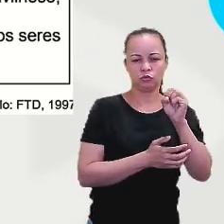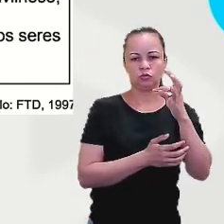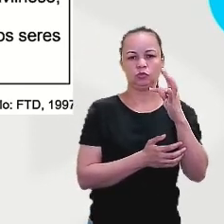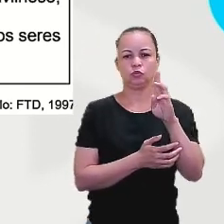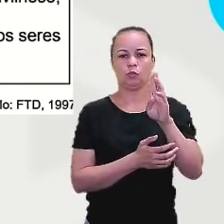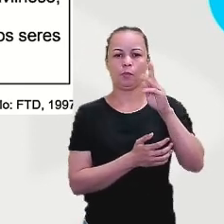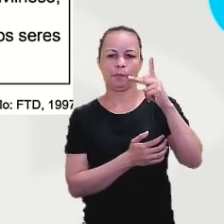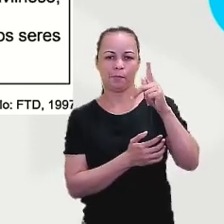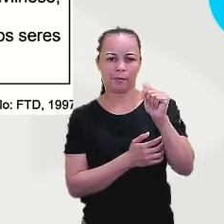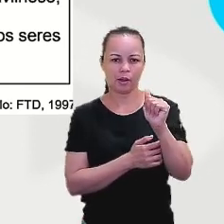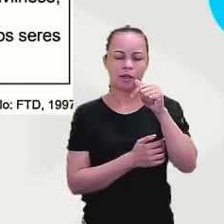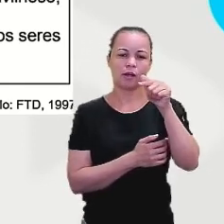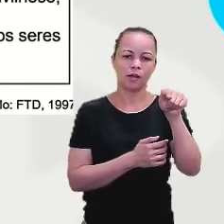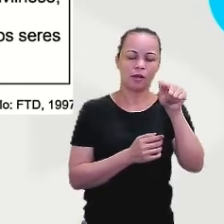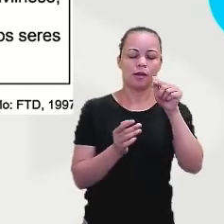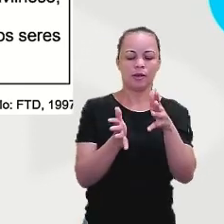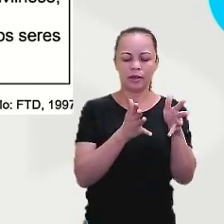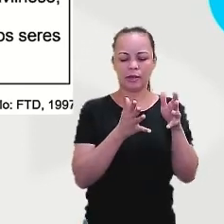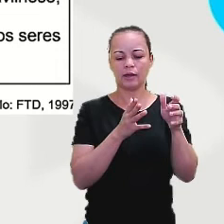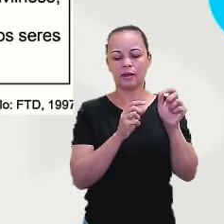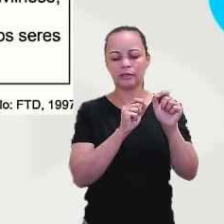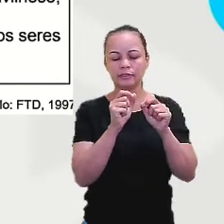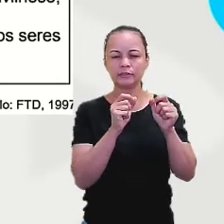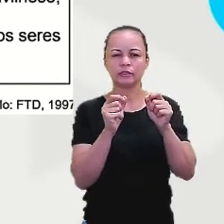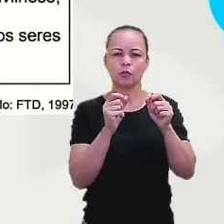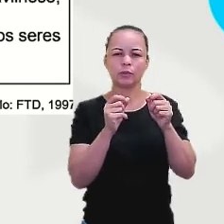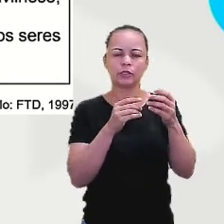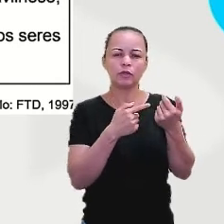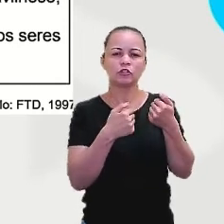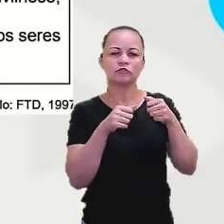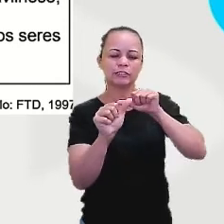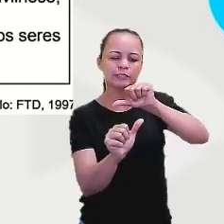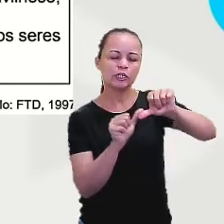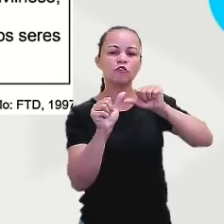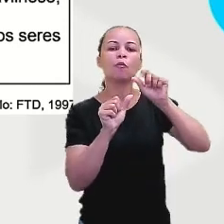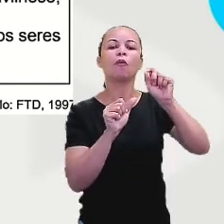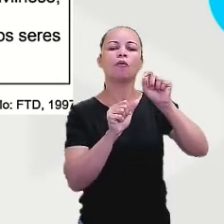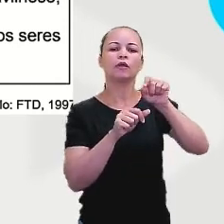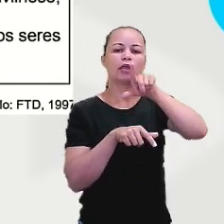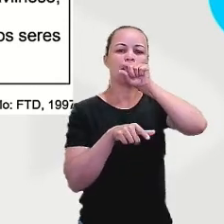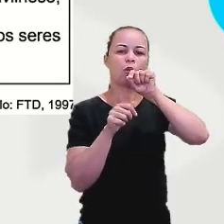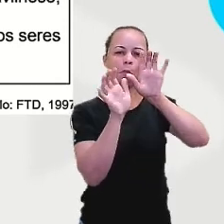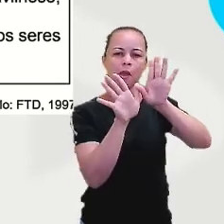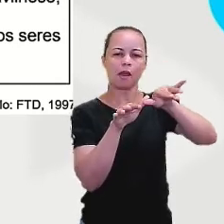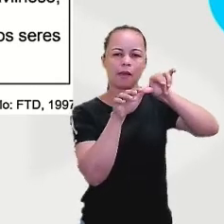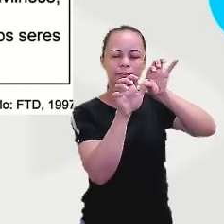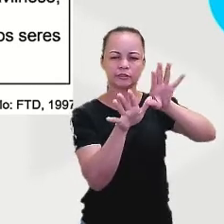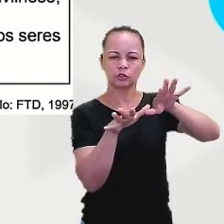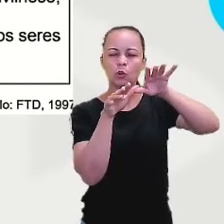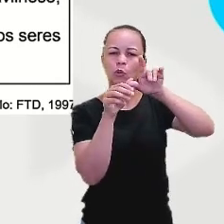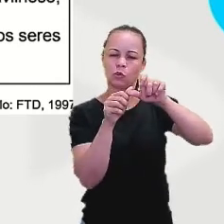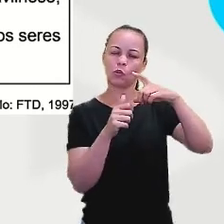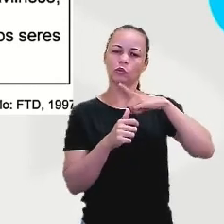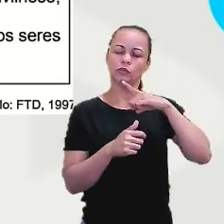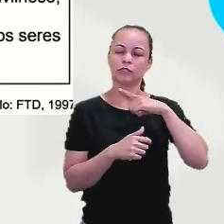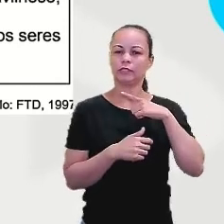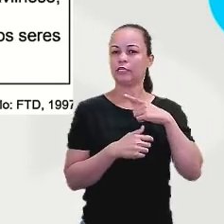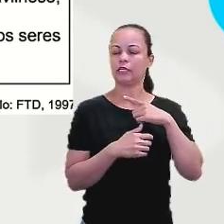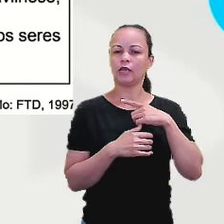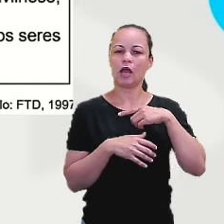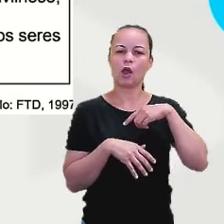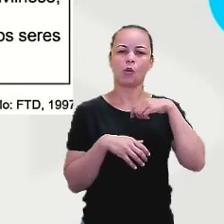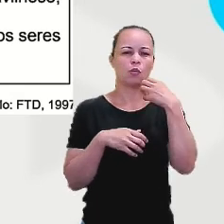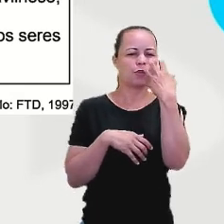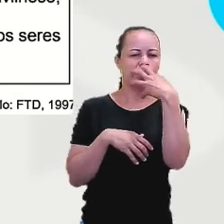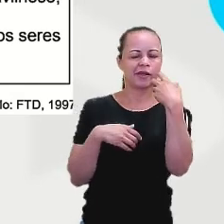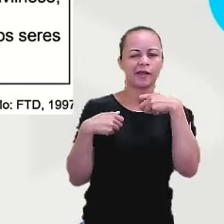do jovem no pássaro Uirapuru, que, mesmo com escassa beleza, possui um canto maravilhoso, semelhante ao som